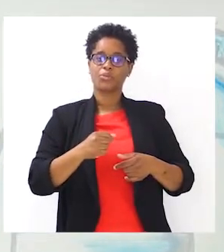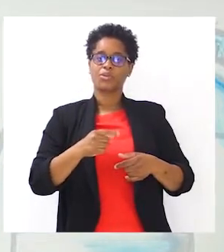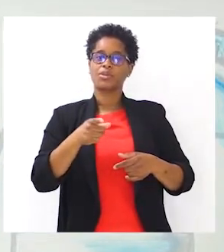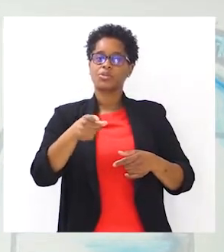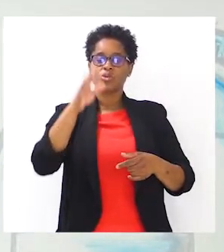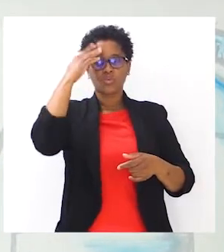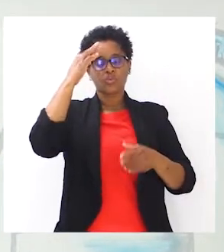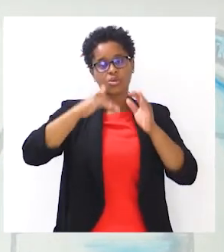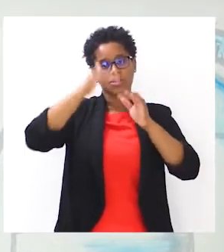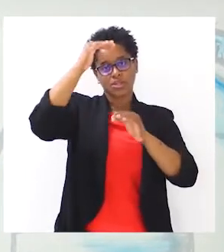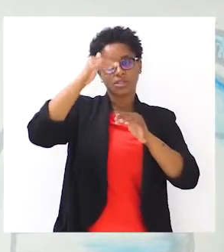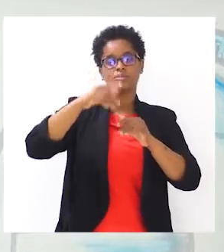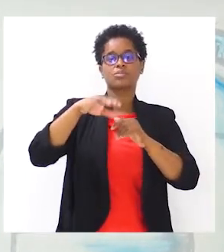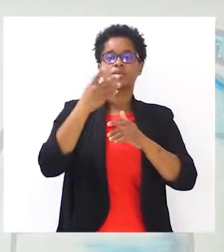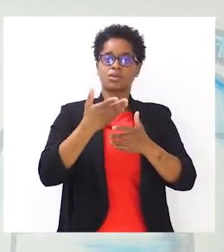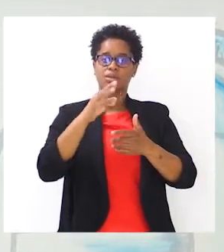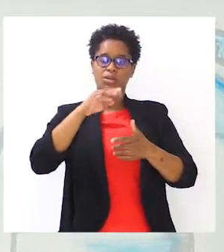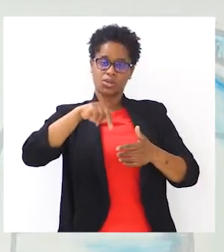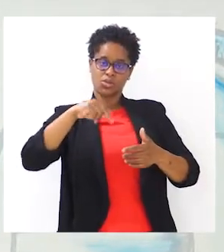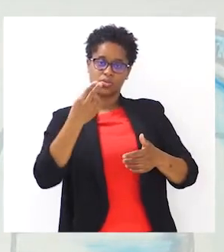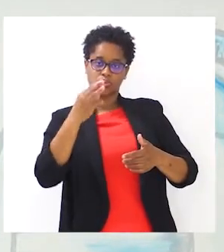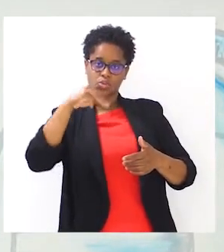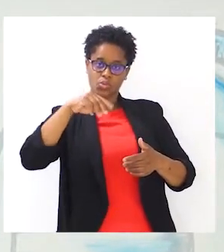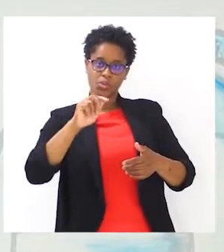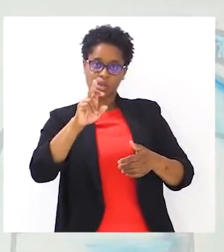o numerador. Então, vamos ver o que é que temos.